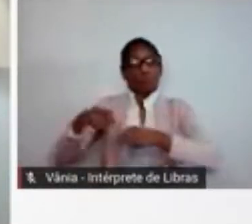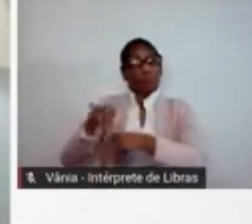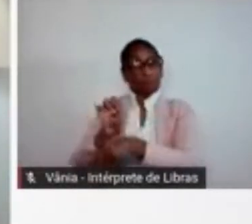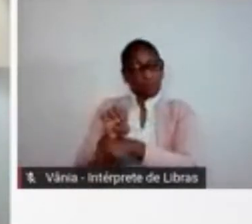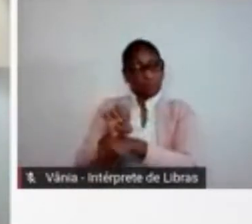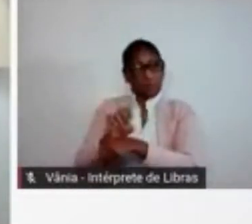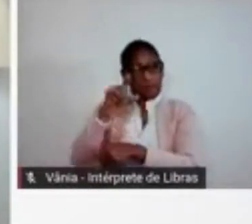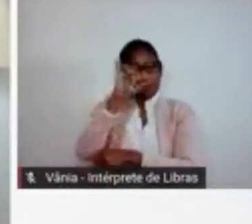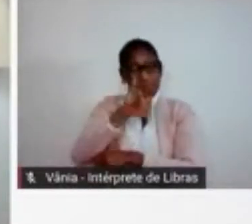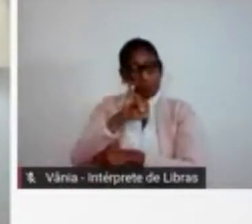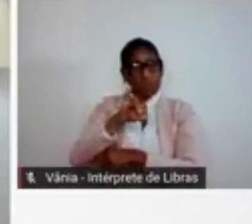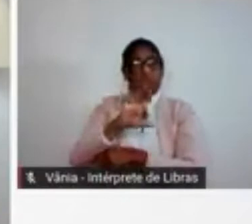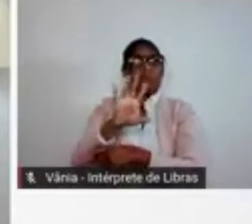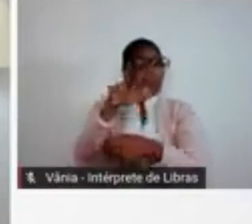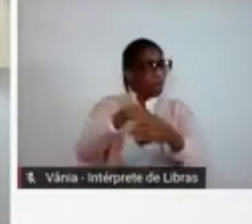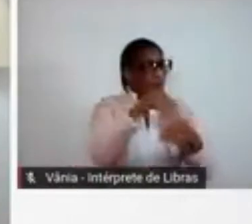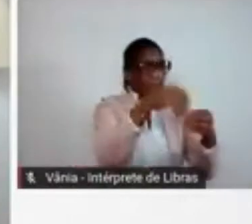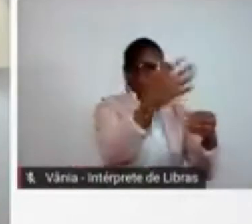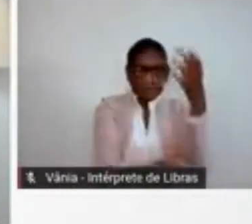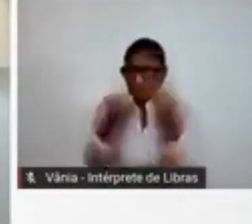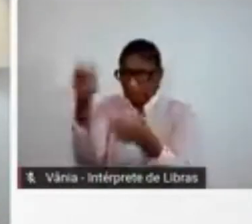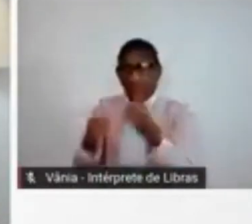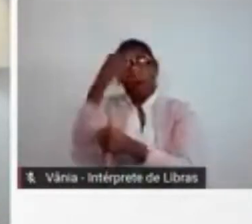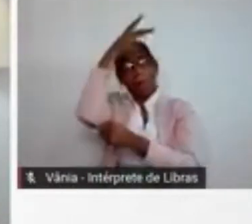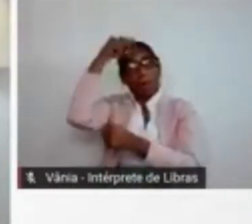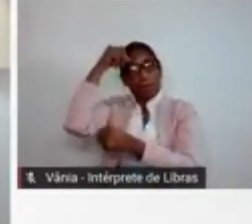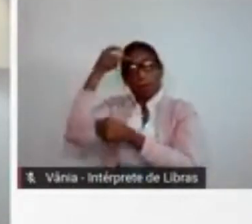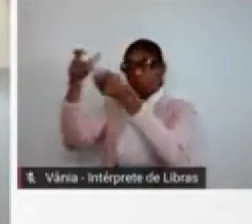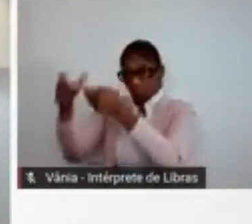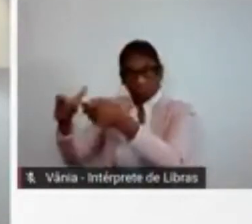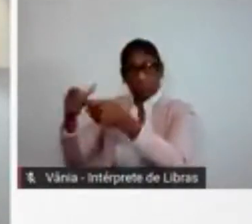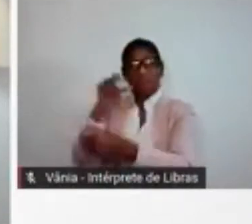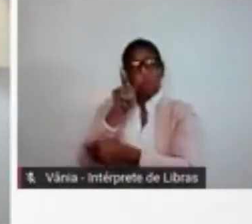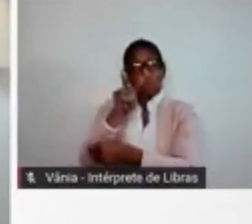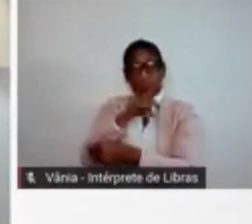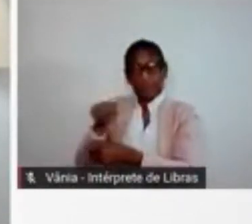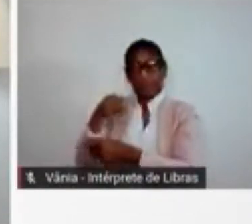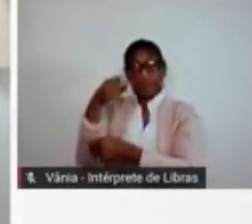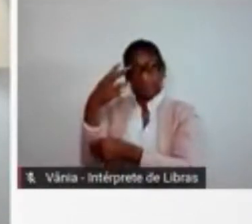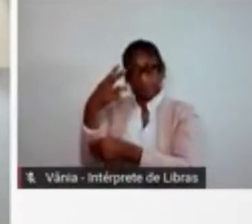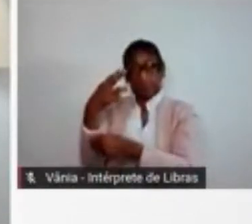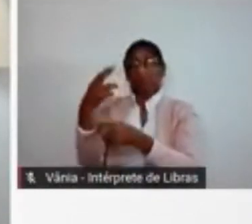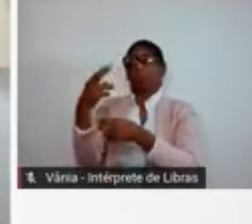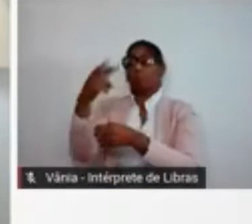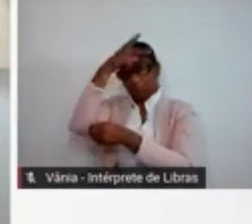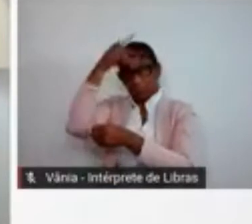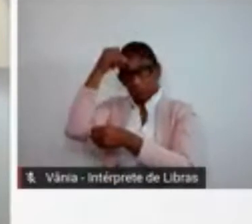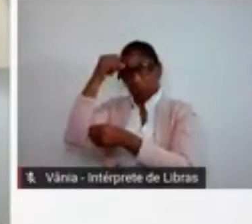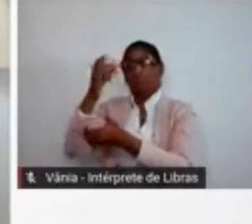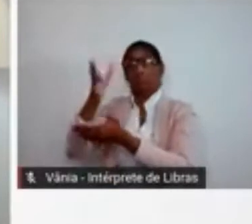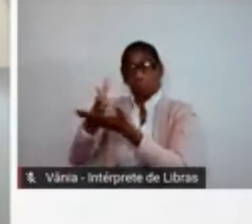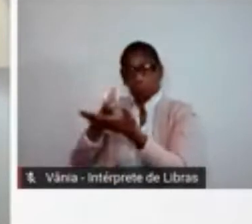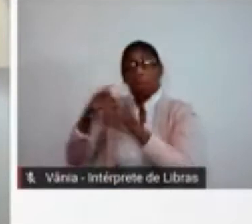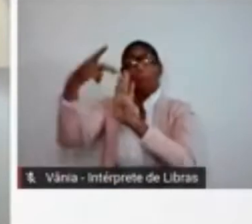necessária a aprovação por maioria absoluta dos prefeitos de uma região, ou seja, 2/3 dos prefeitos de cada região. O plano regional